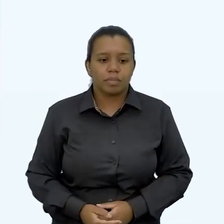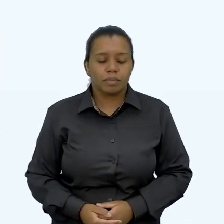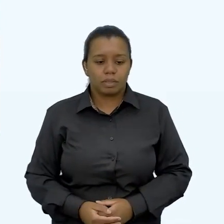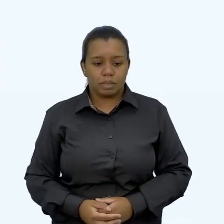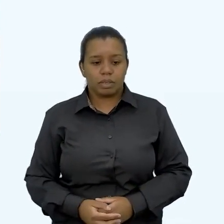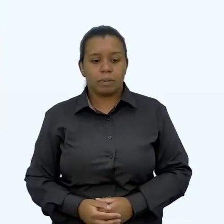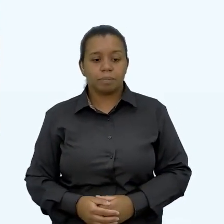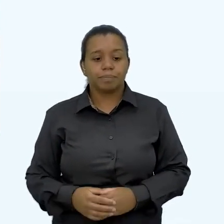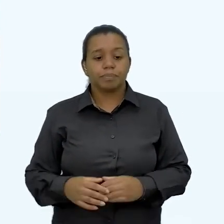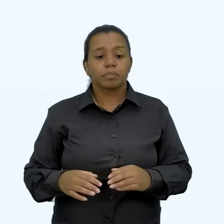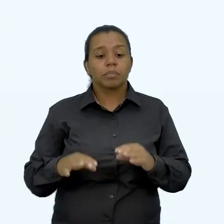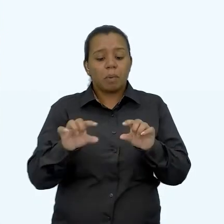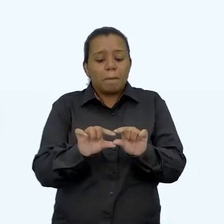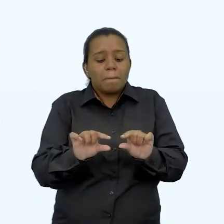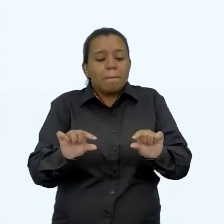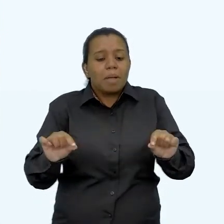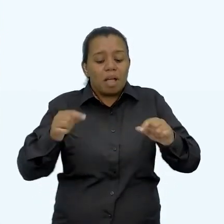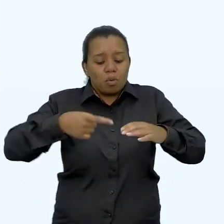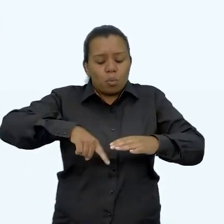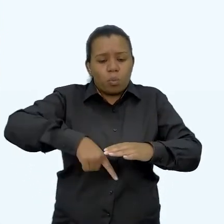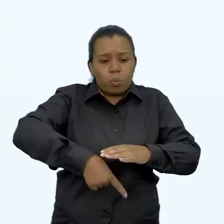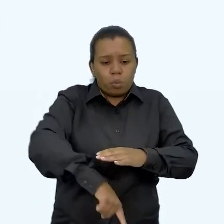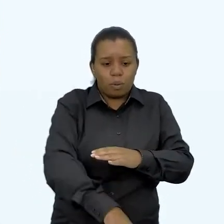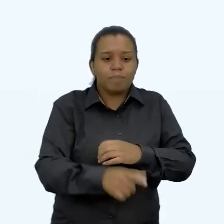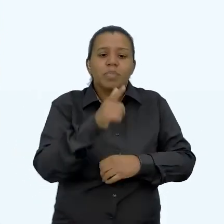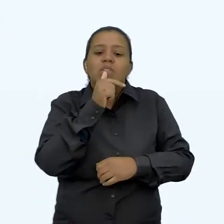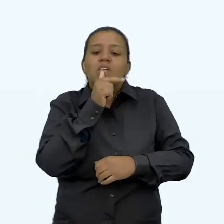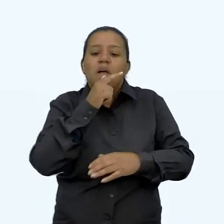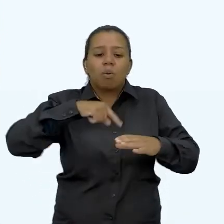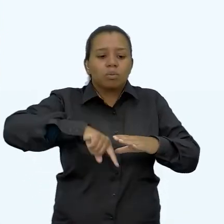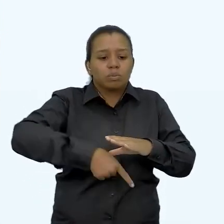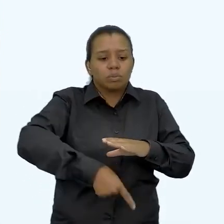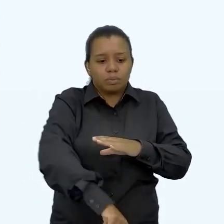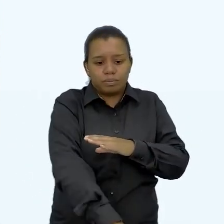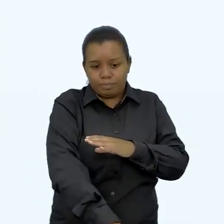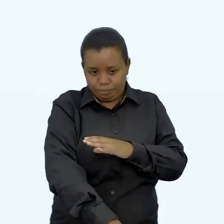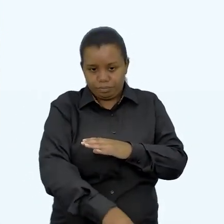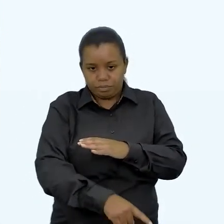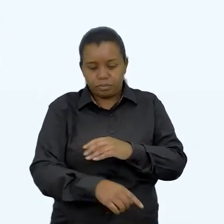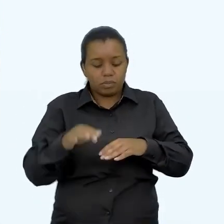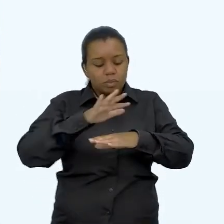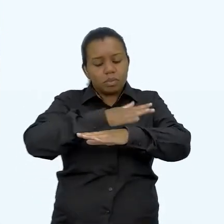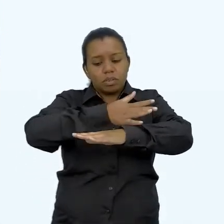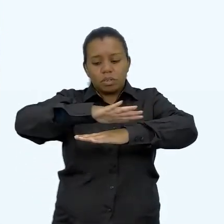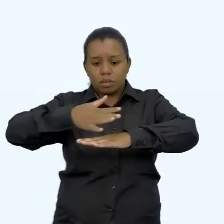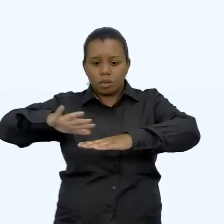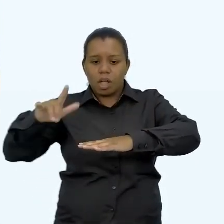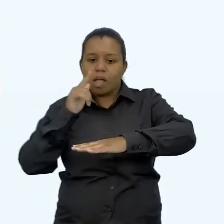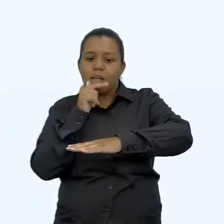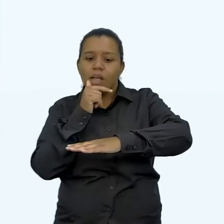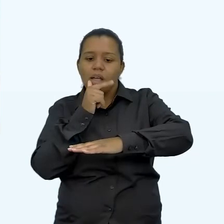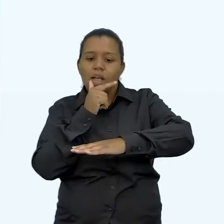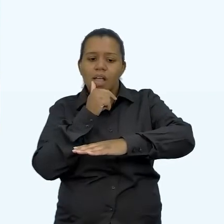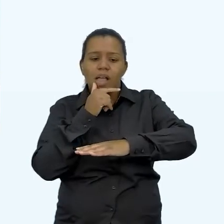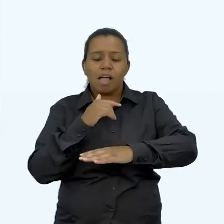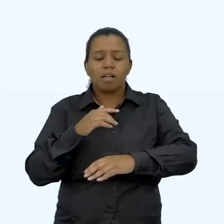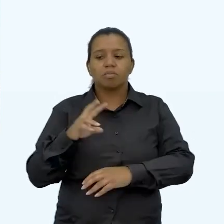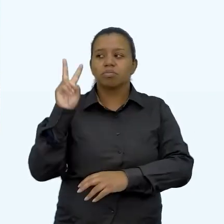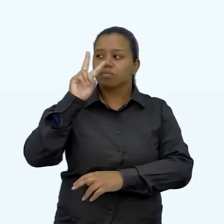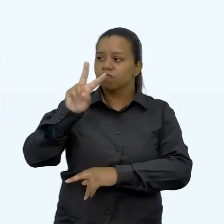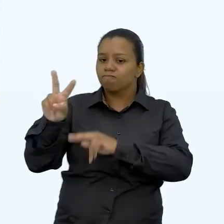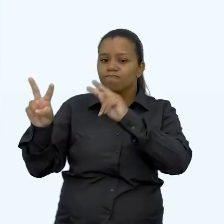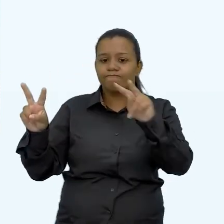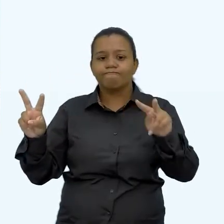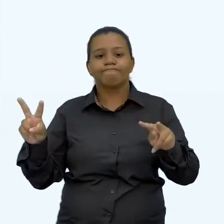Enquanto parte dela se estende abaixo dos oceanos, a parte de cima da água exibe variadas paisagens